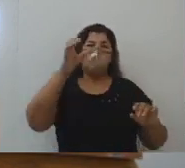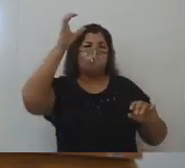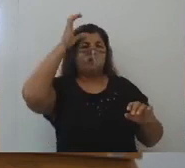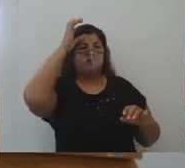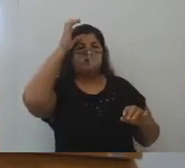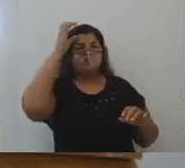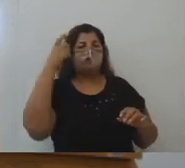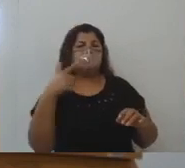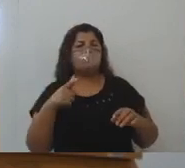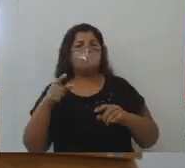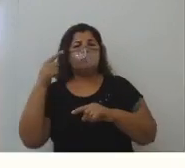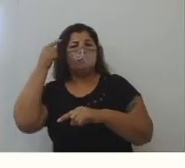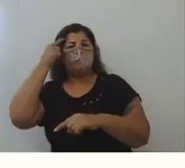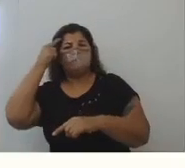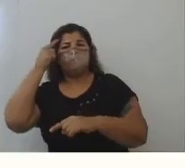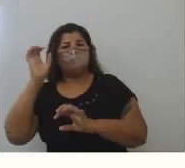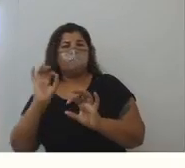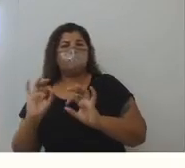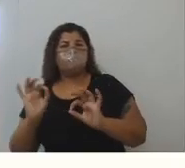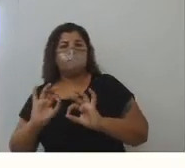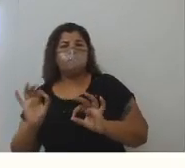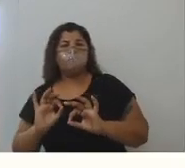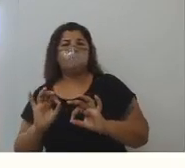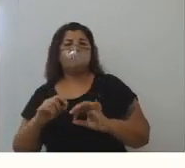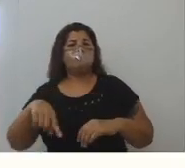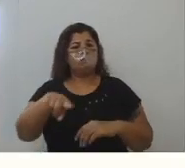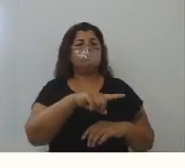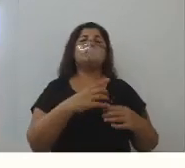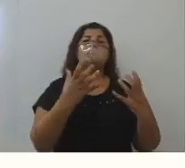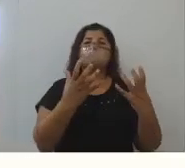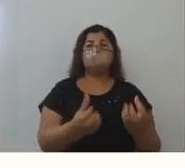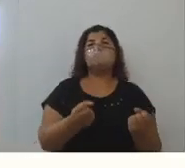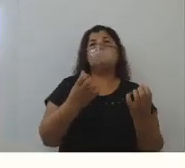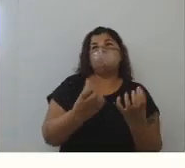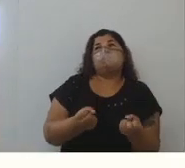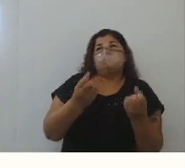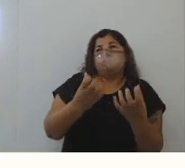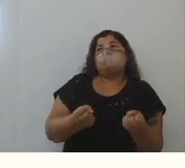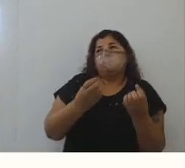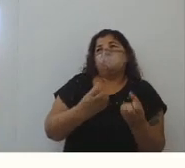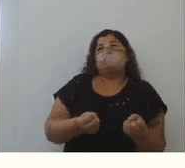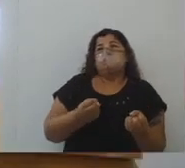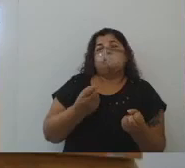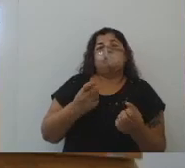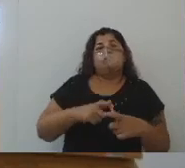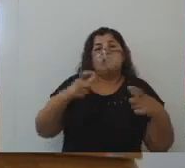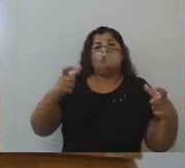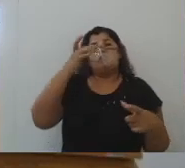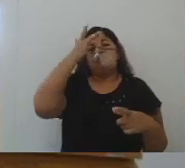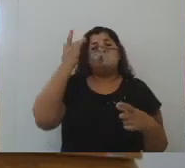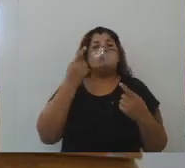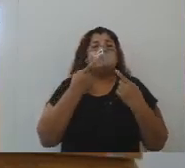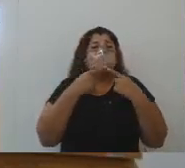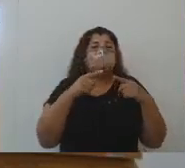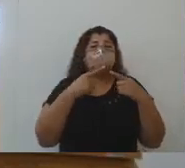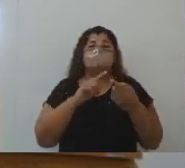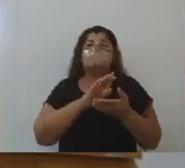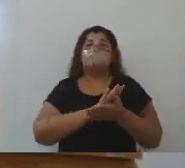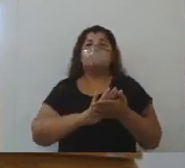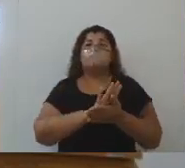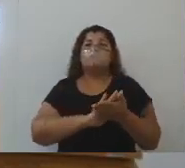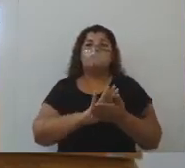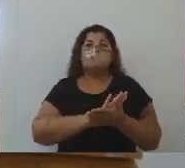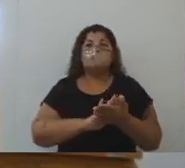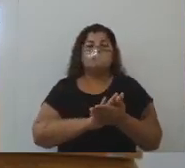não passa por reflexão, sendo aceito pela maioria das pessoas sem questionamentos. Ou seja,